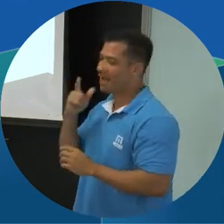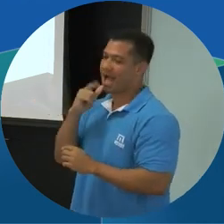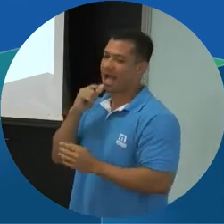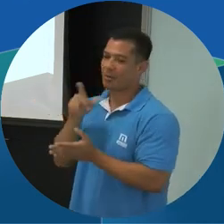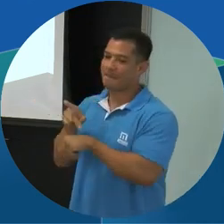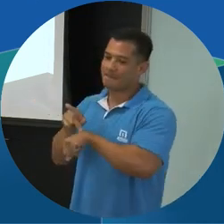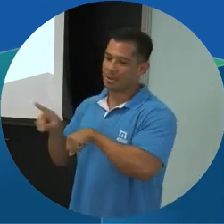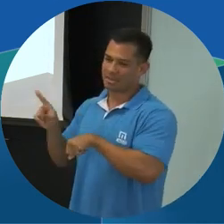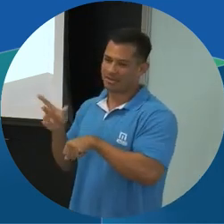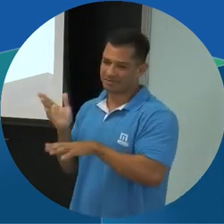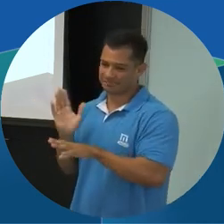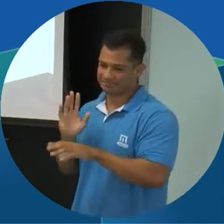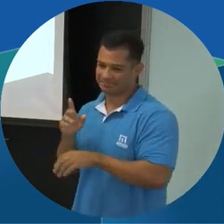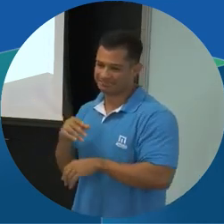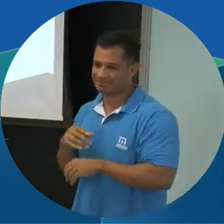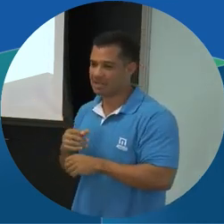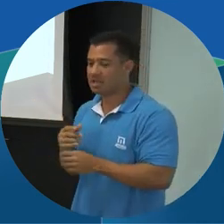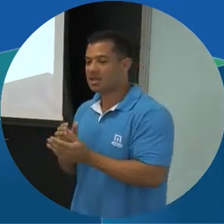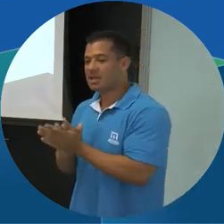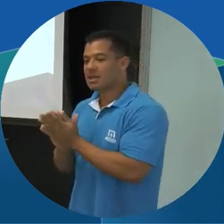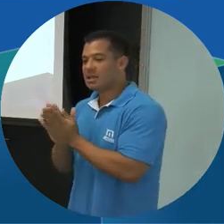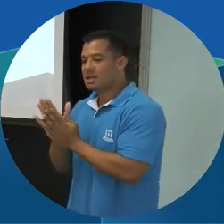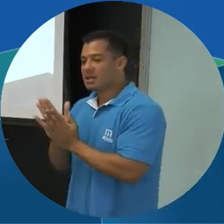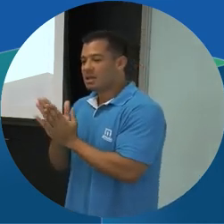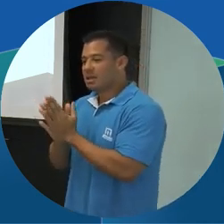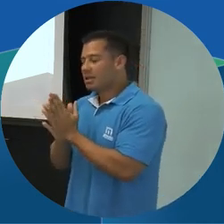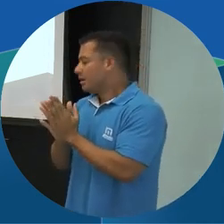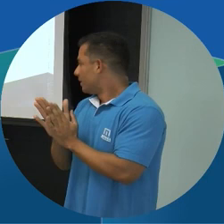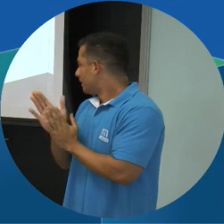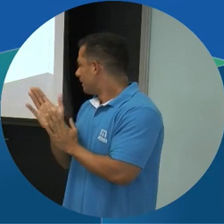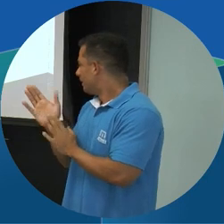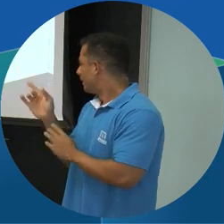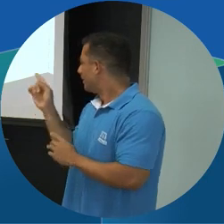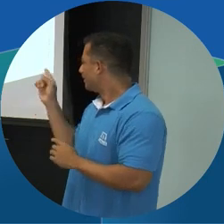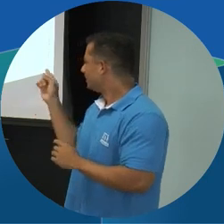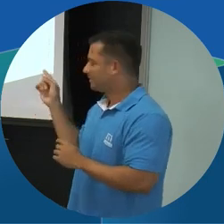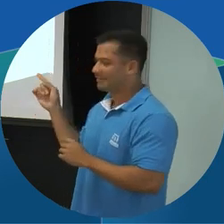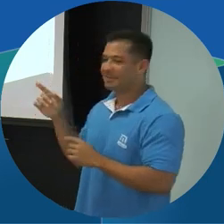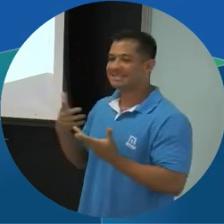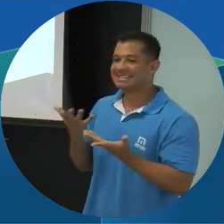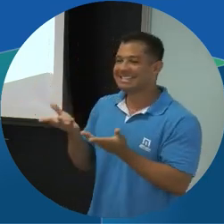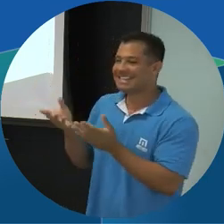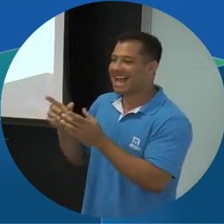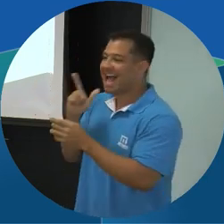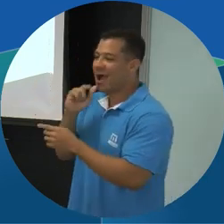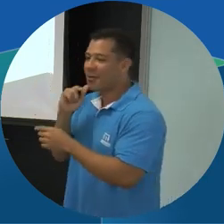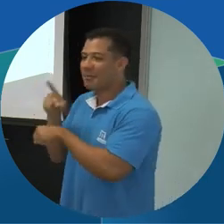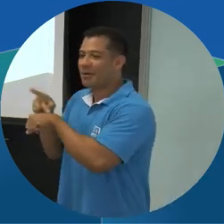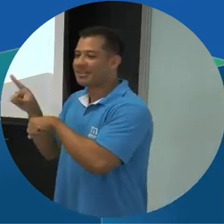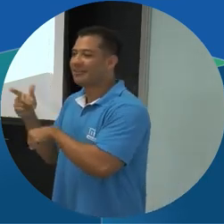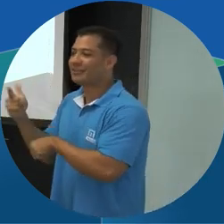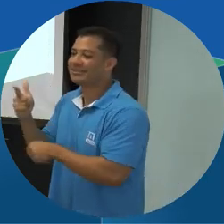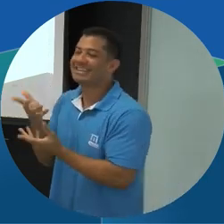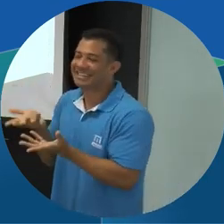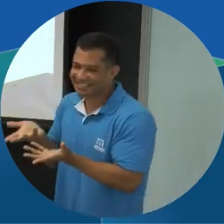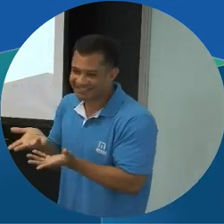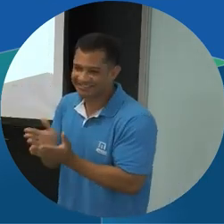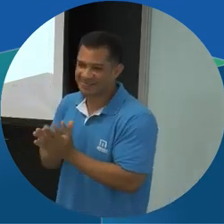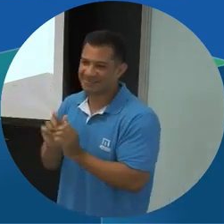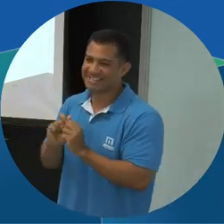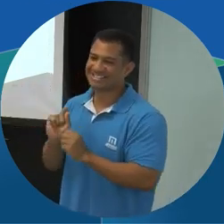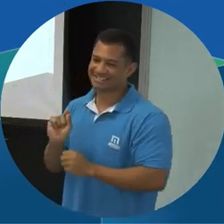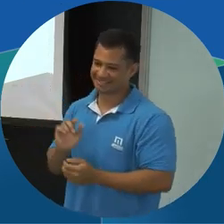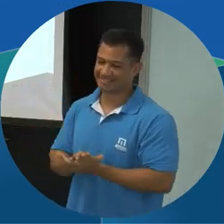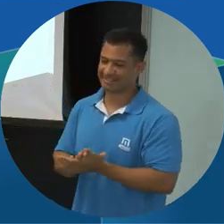tá? Aí a gente depois pode comentar também sobre essa questão da disponibilidade da água potável, tá? Mas assim, o